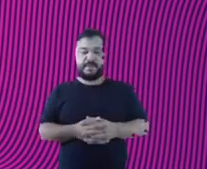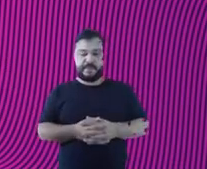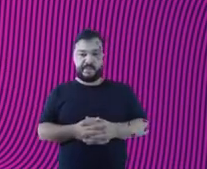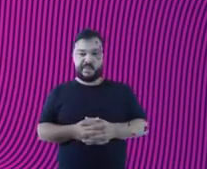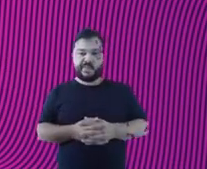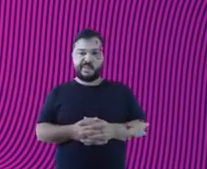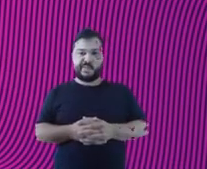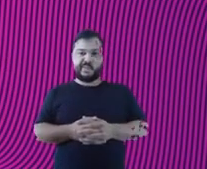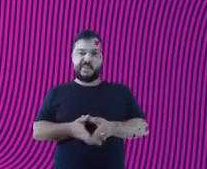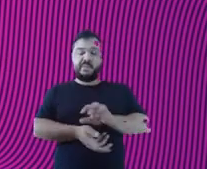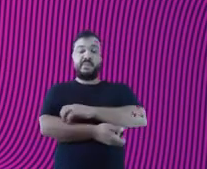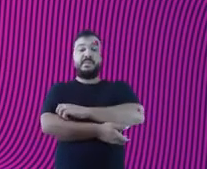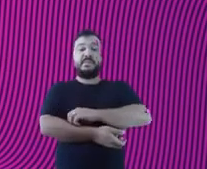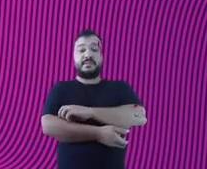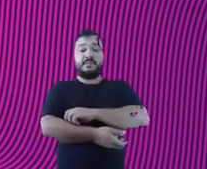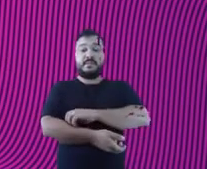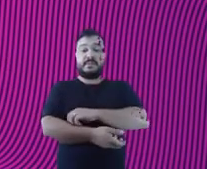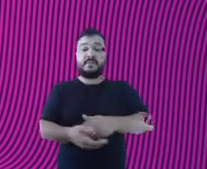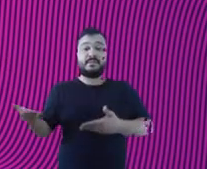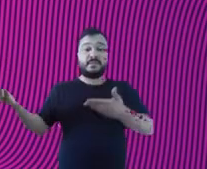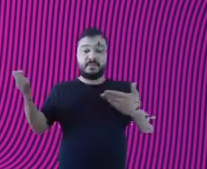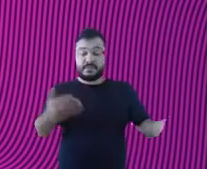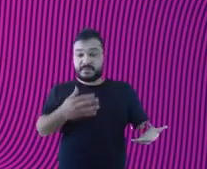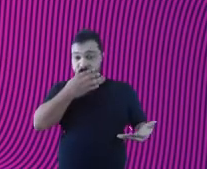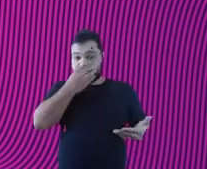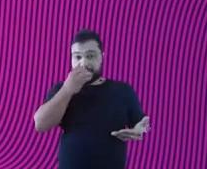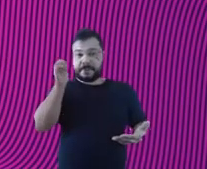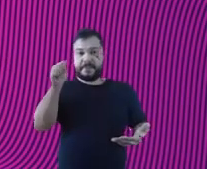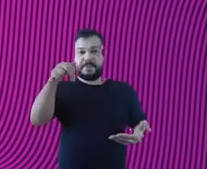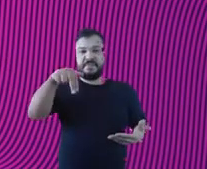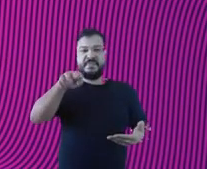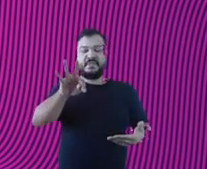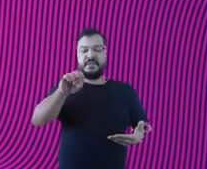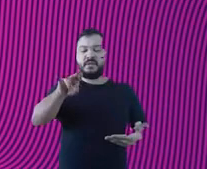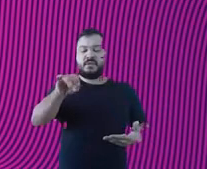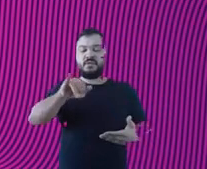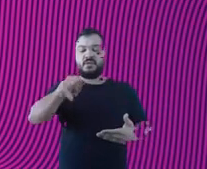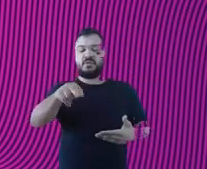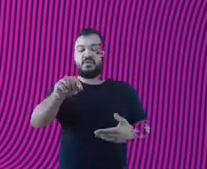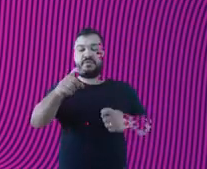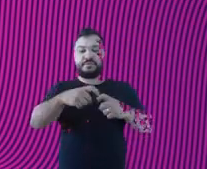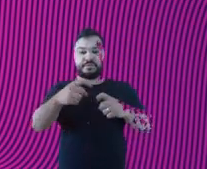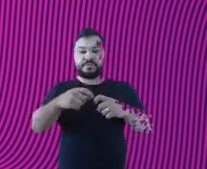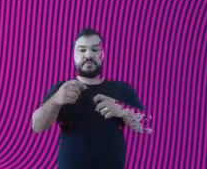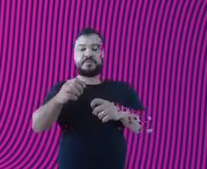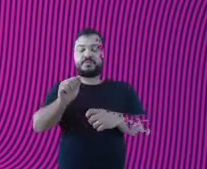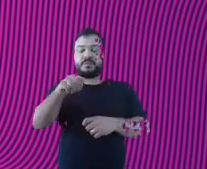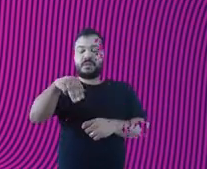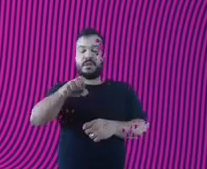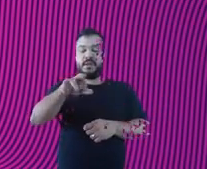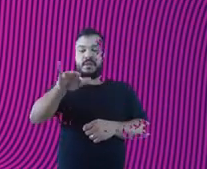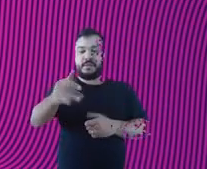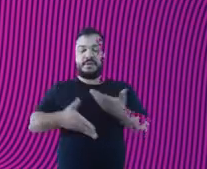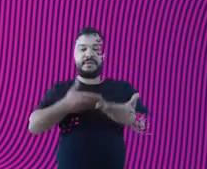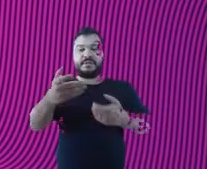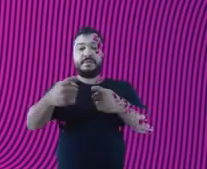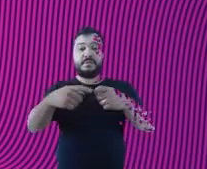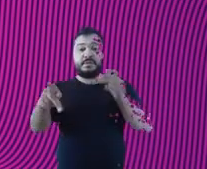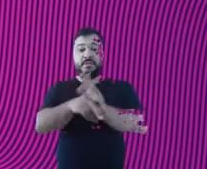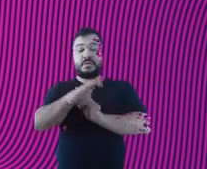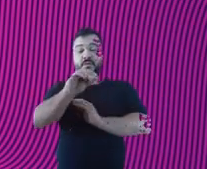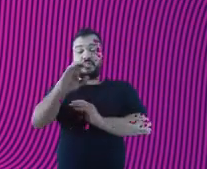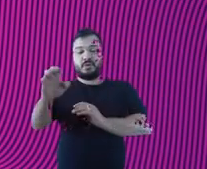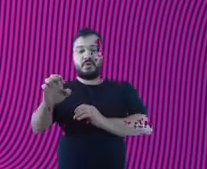sim. Vamos chamar, então, o Antônio Júlio. Ele é médico do Américas Serviços Médicos e médico da COI,